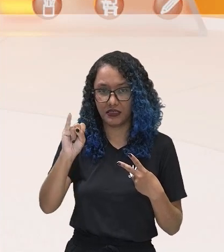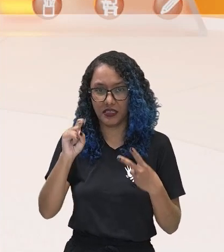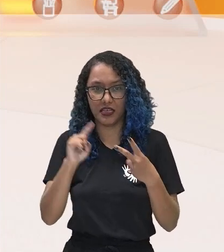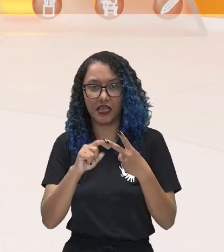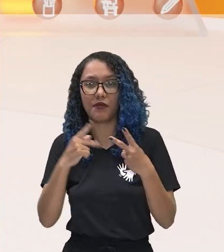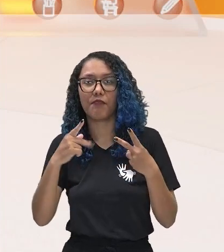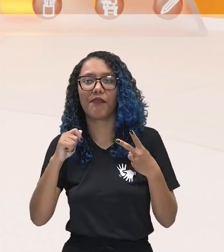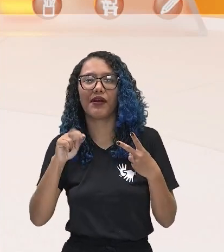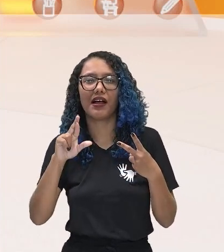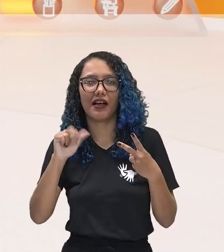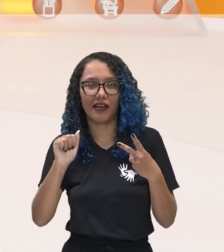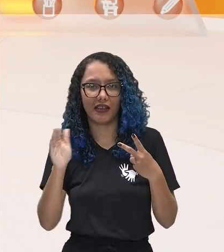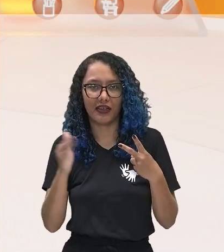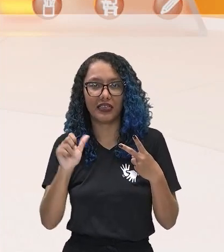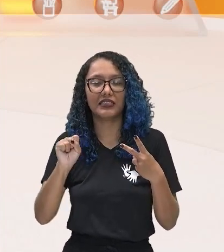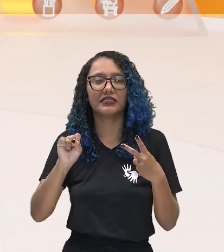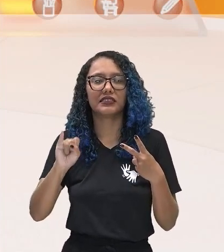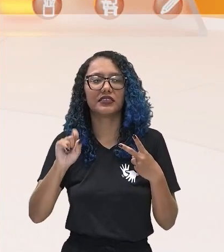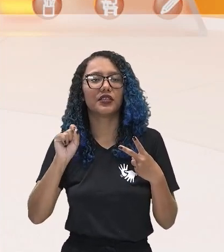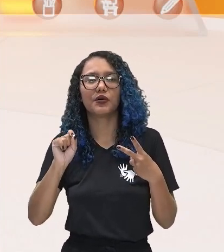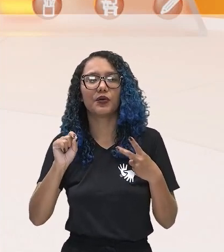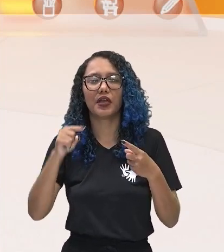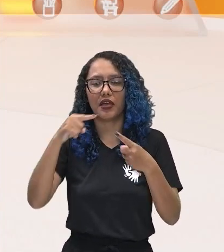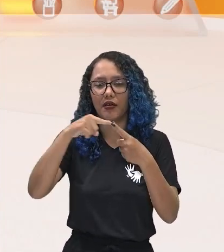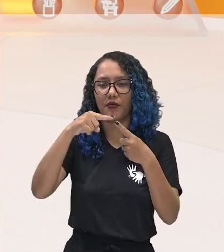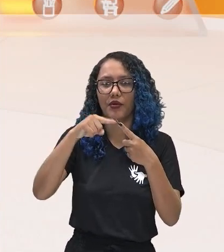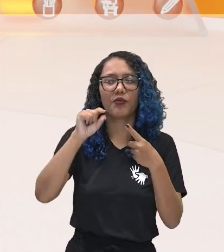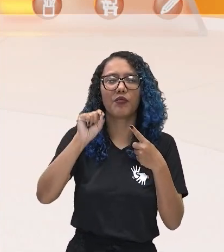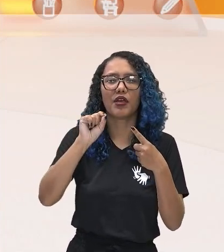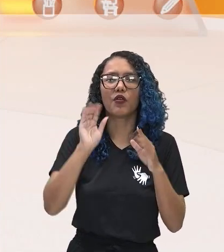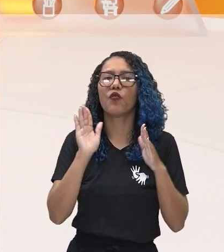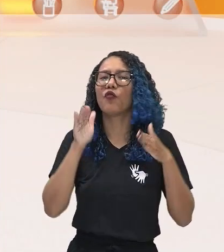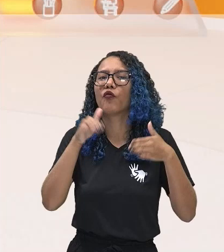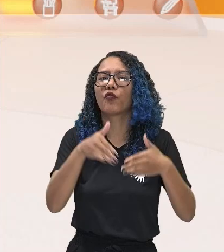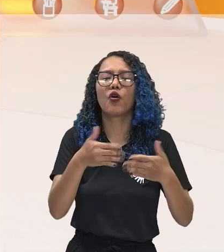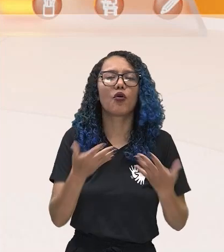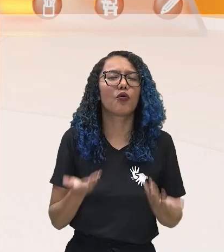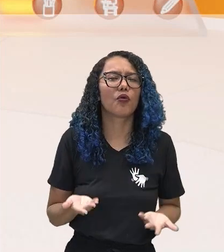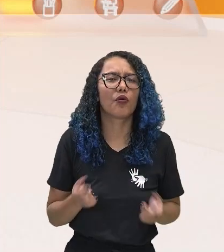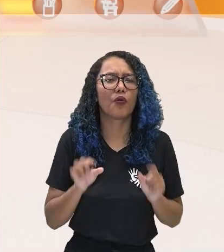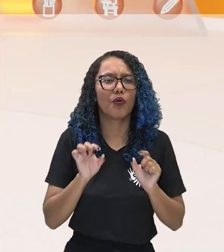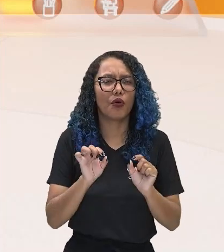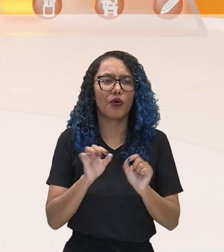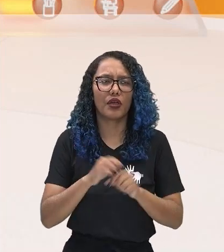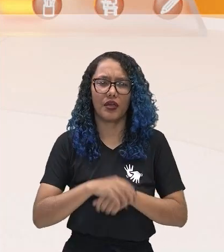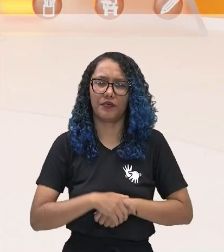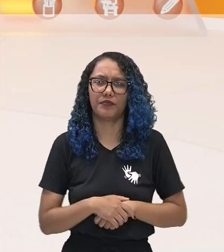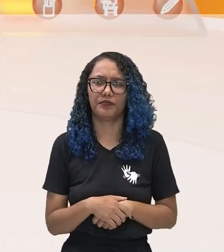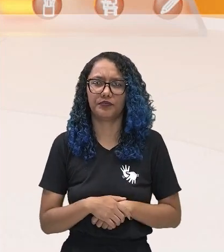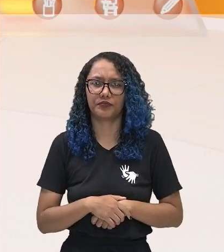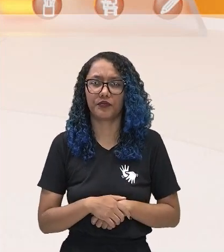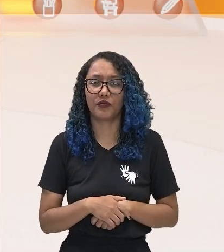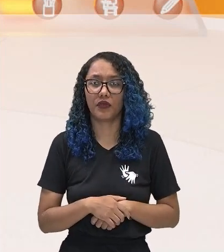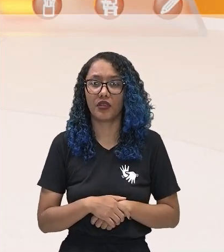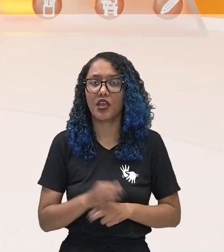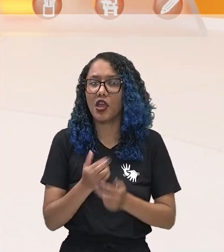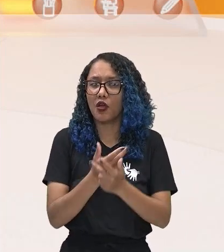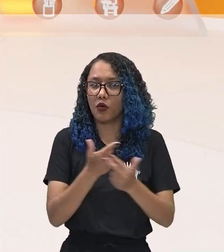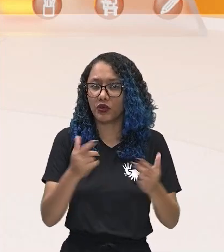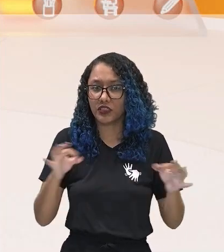falamos, vocês vão ver aí, do em si, nós estamos falando de quê? De coisas que já